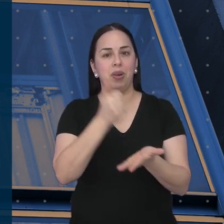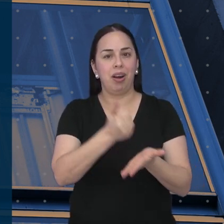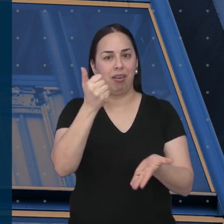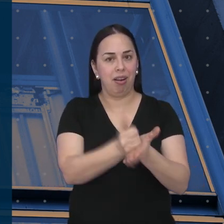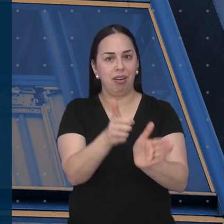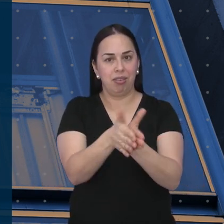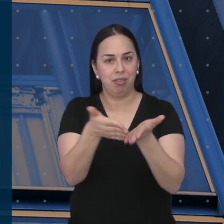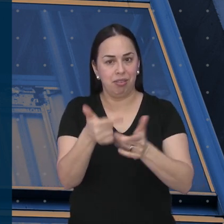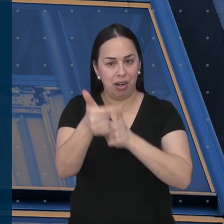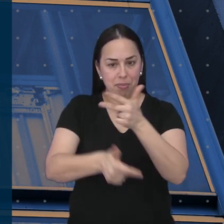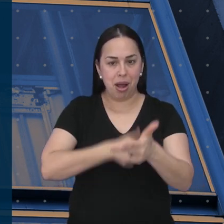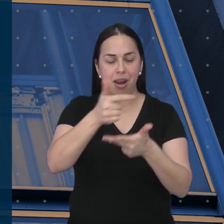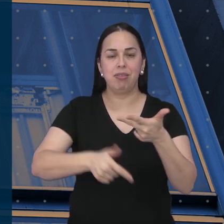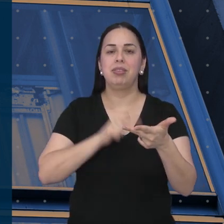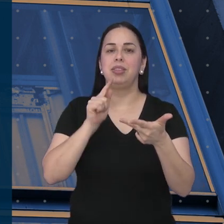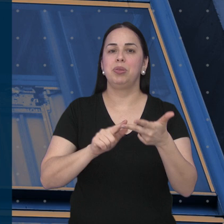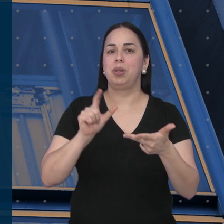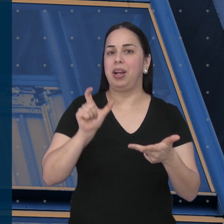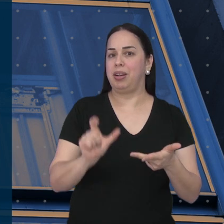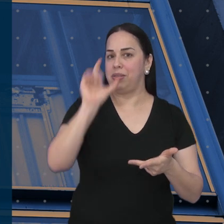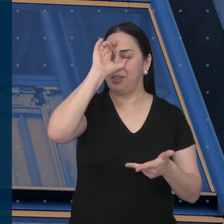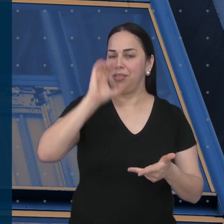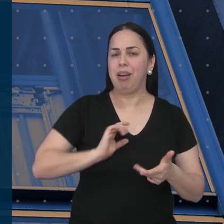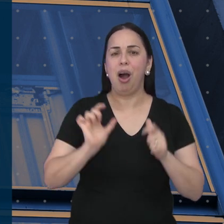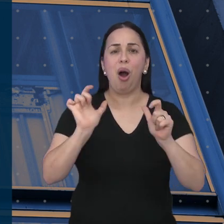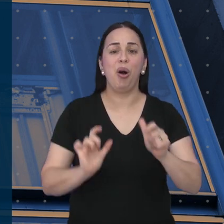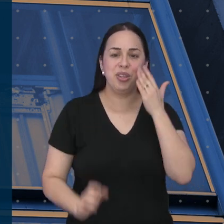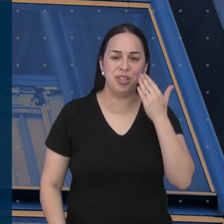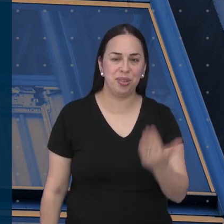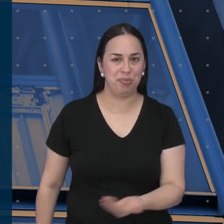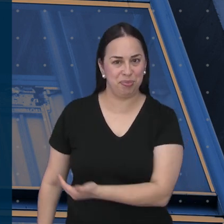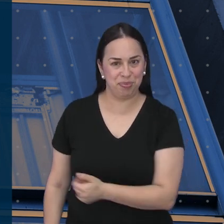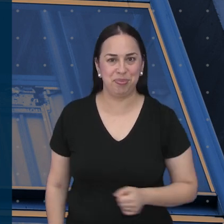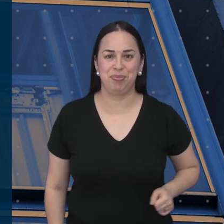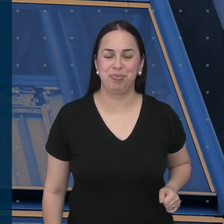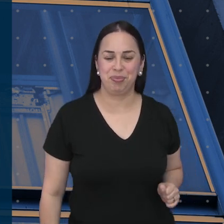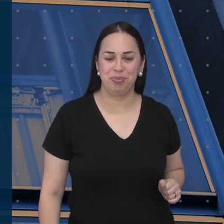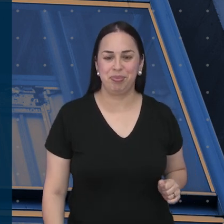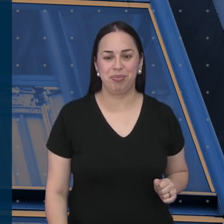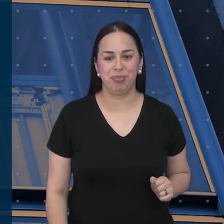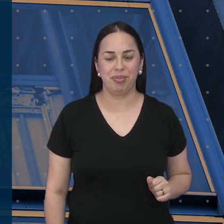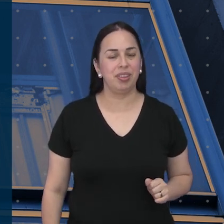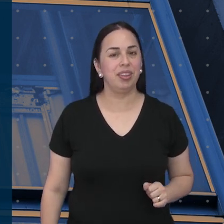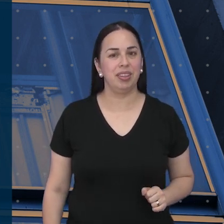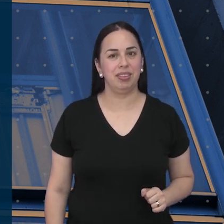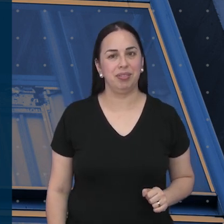cidadão. O PAT fica na Praça Afonso Pena, número 175, no centro.